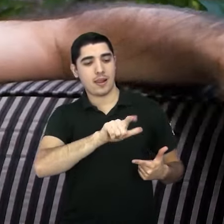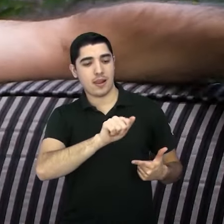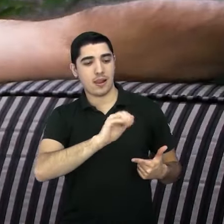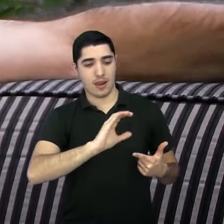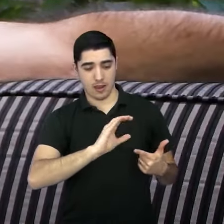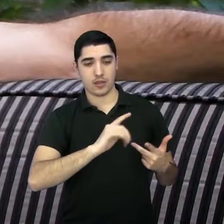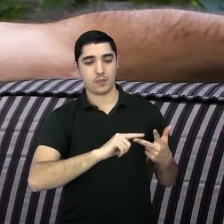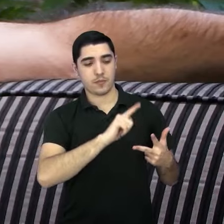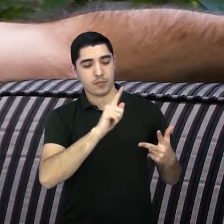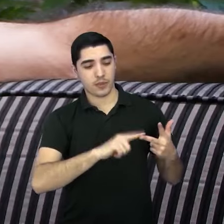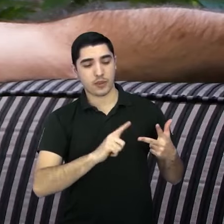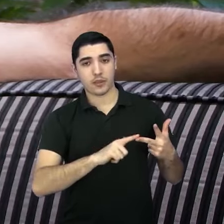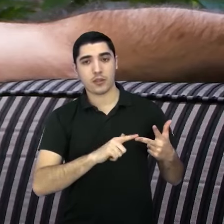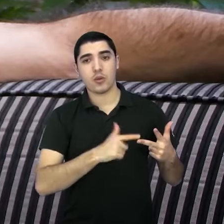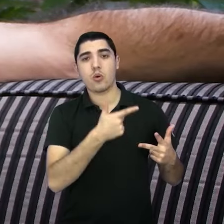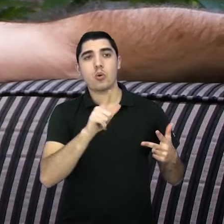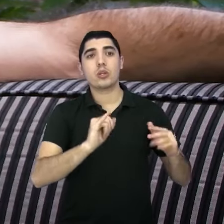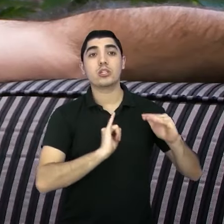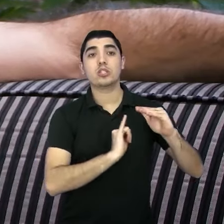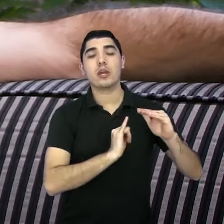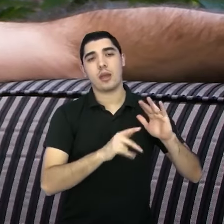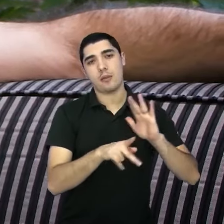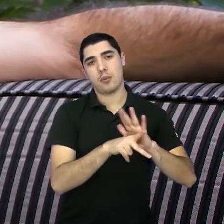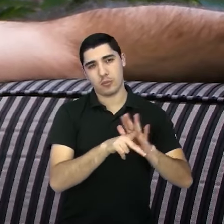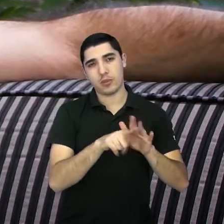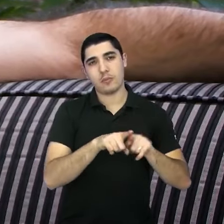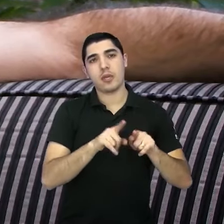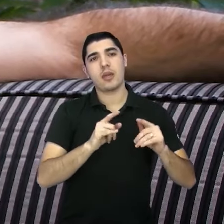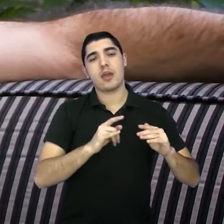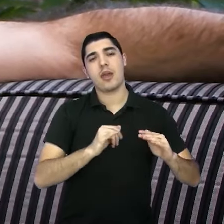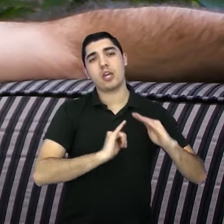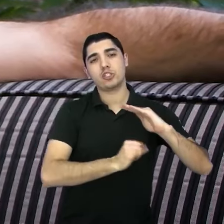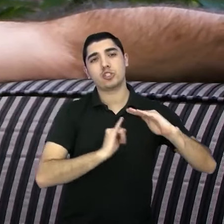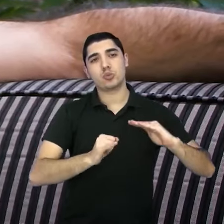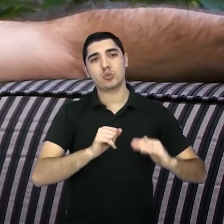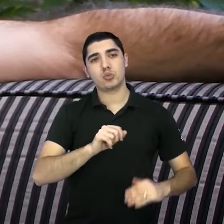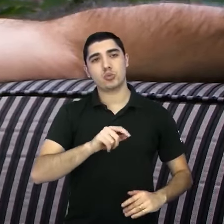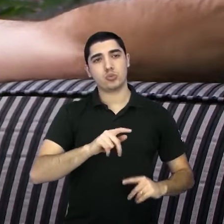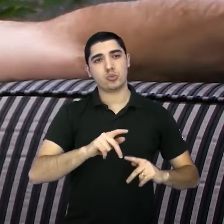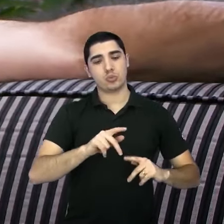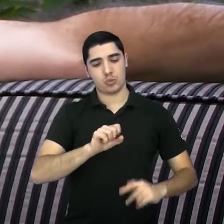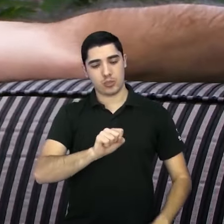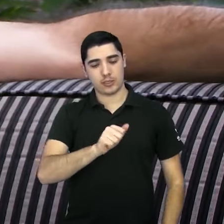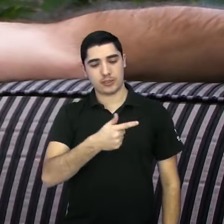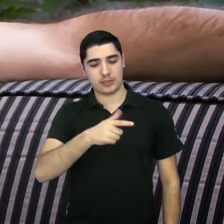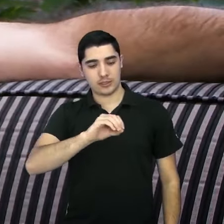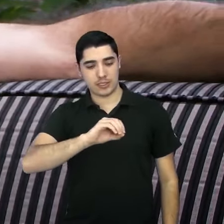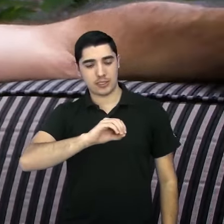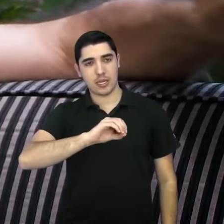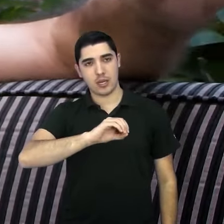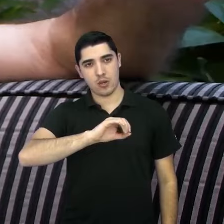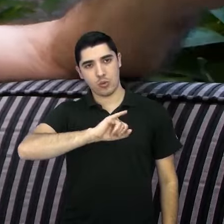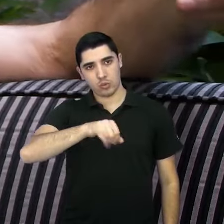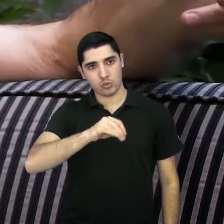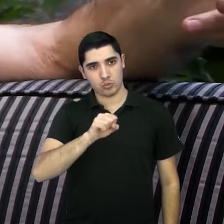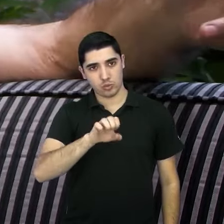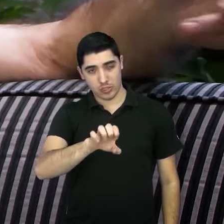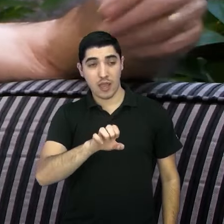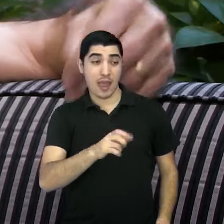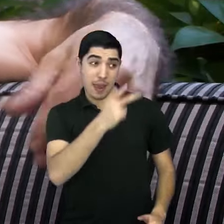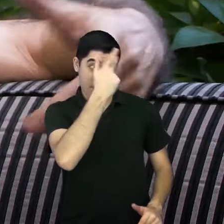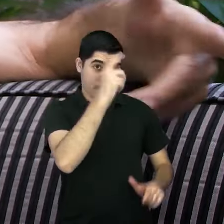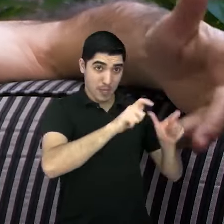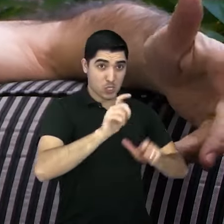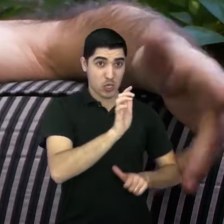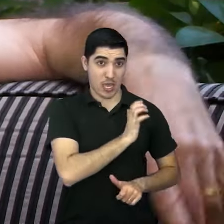Bilac e tinha o colégio, o Instituto São José. Né? Então, a burguesia, entre